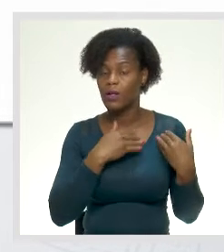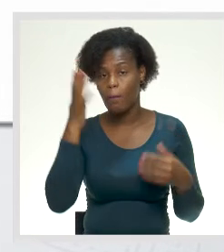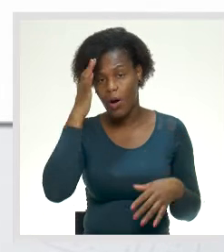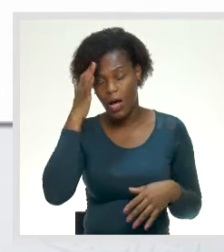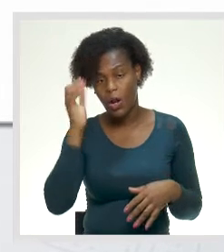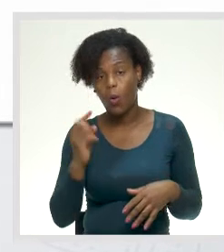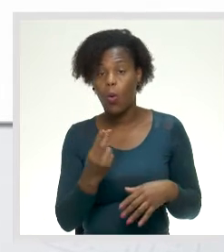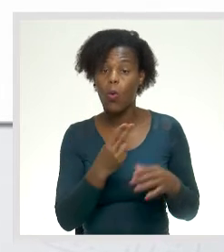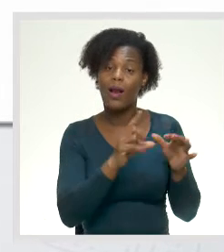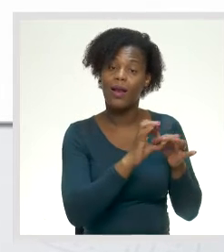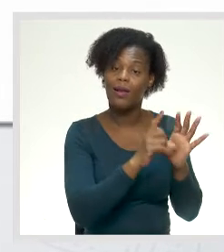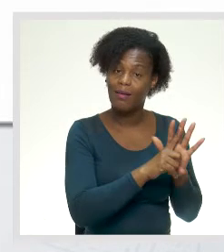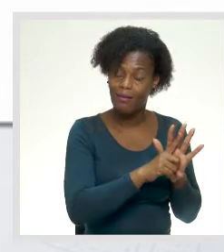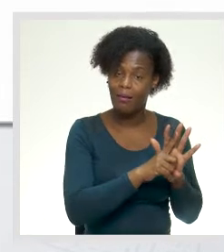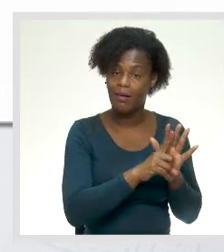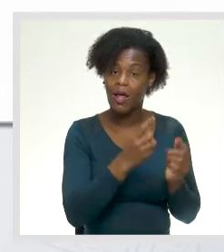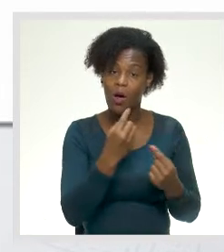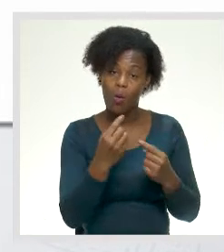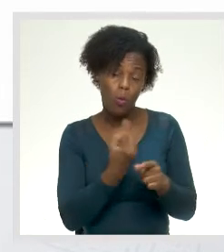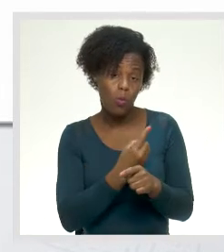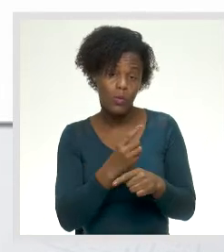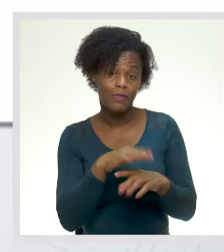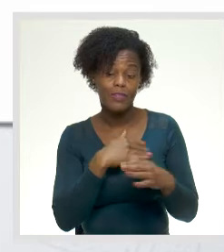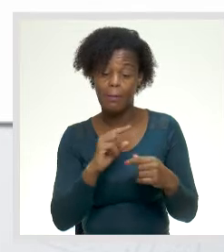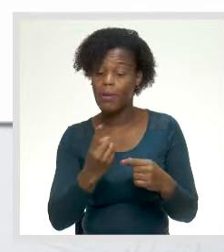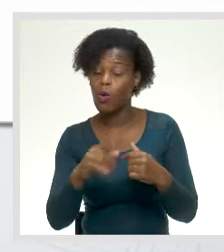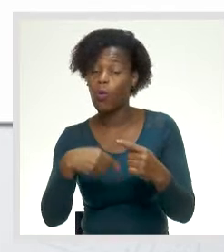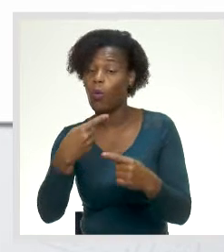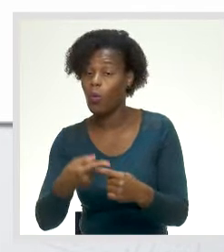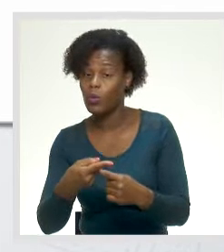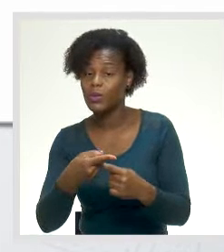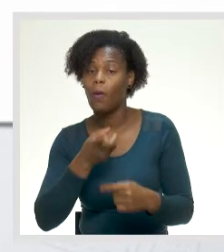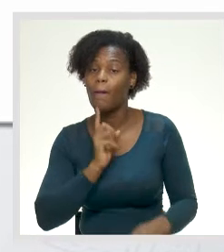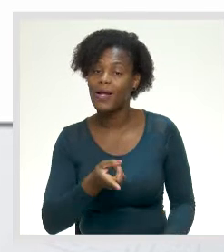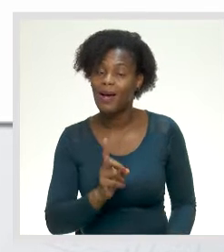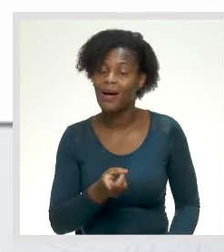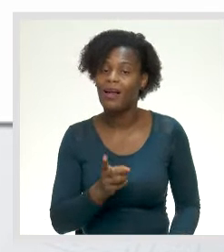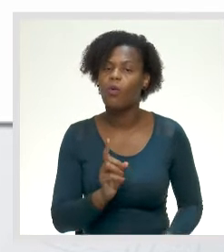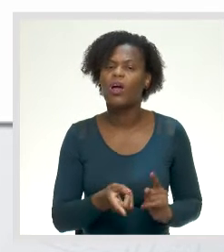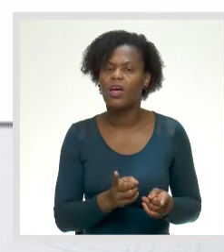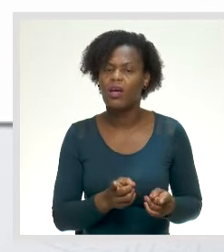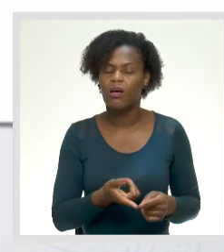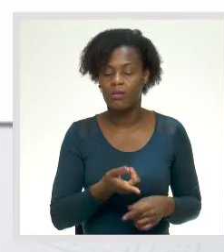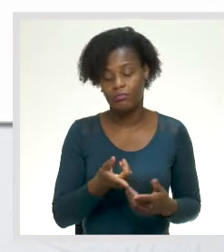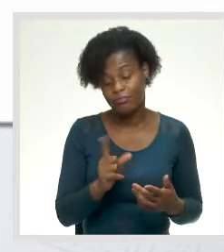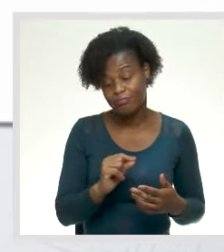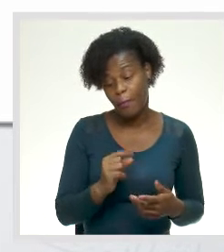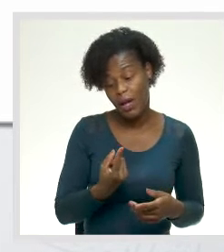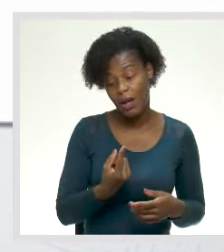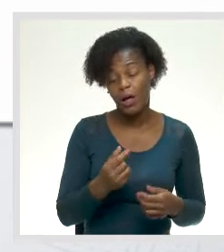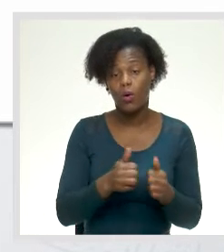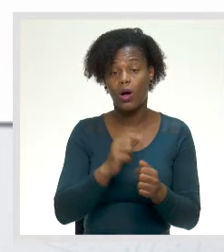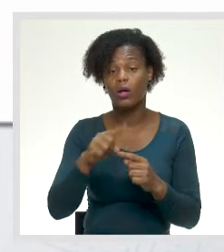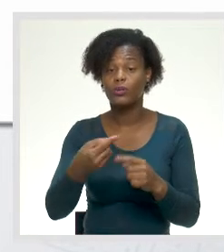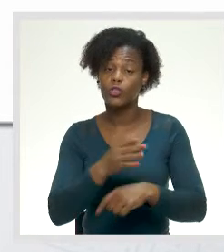moral ou legal de prestar algo a outrem, estar obrigado a e obrigações para com